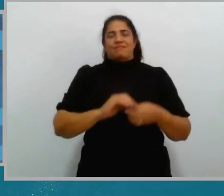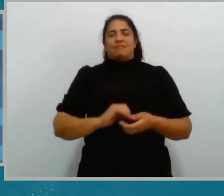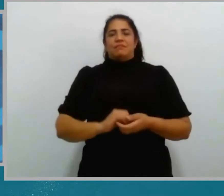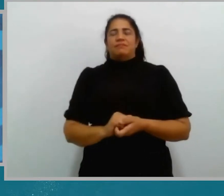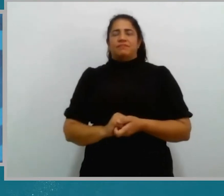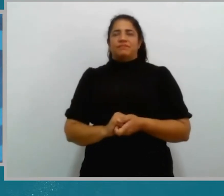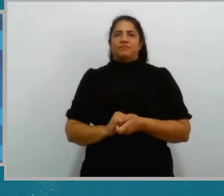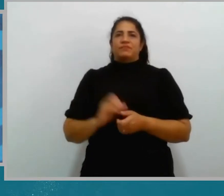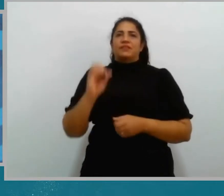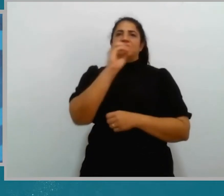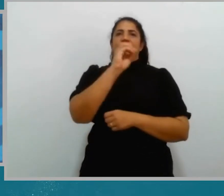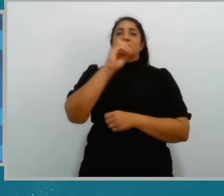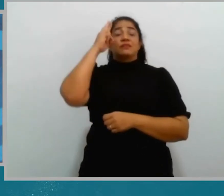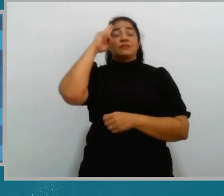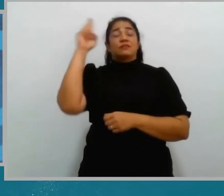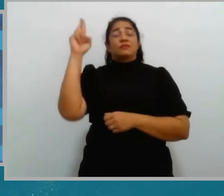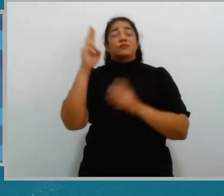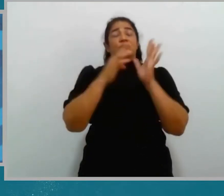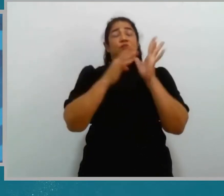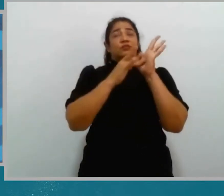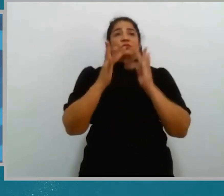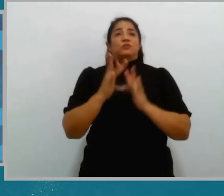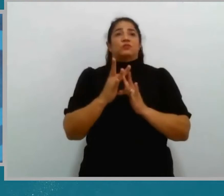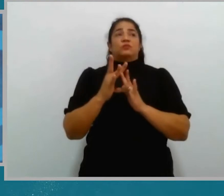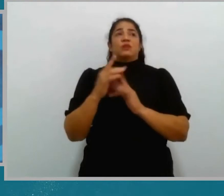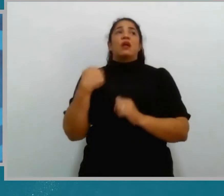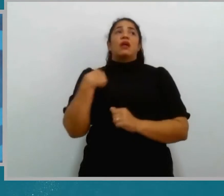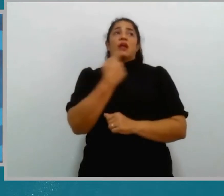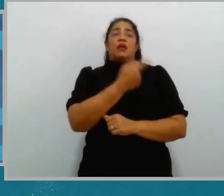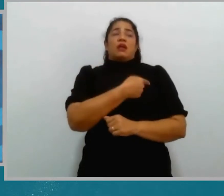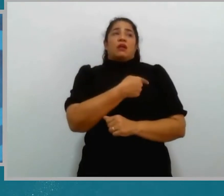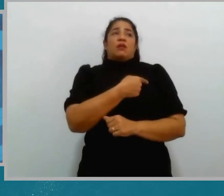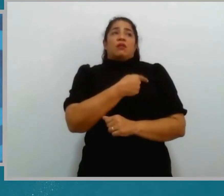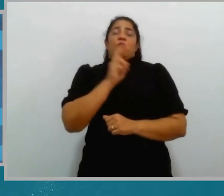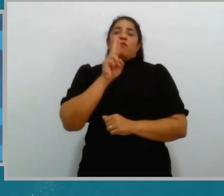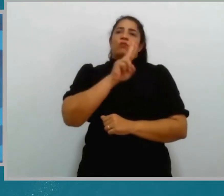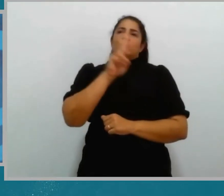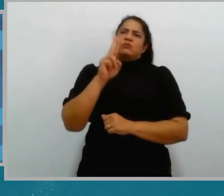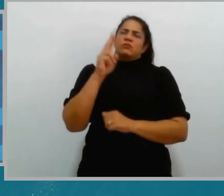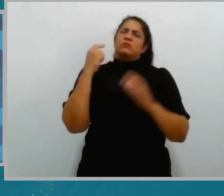Ó Senhor Jesus, eu vou usar esses versículos aqui